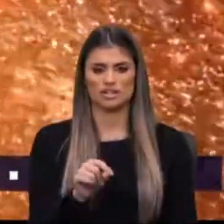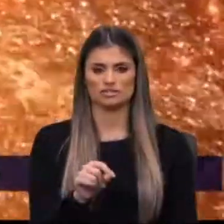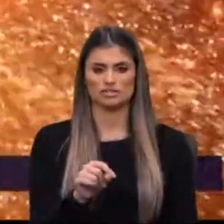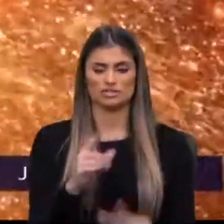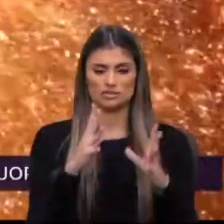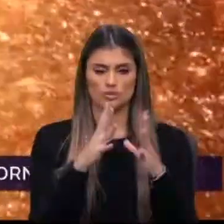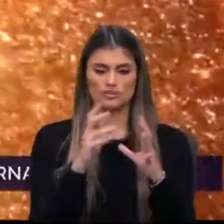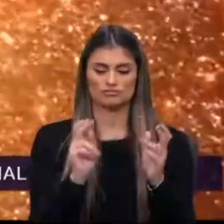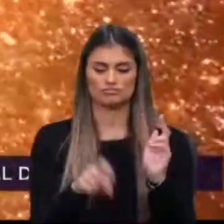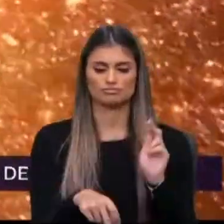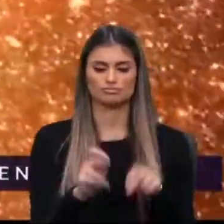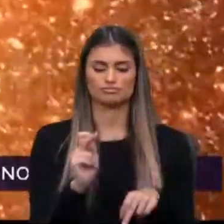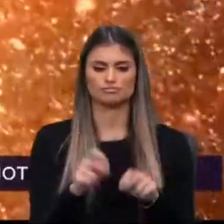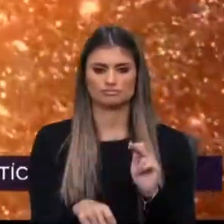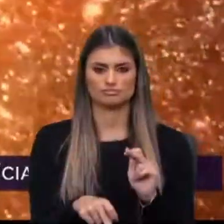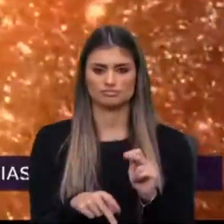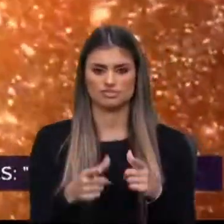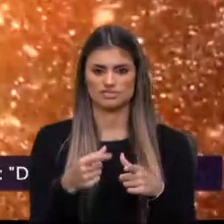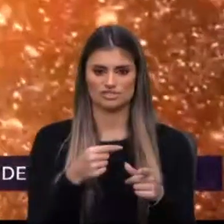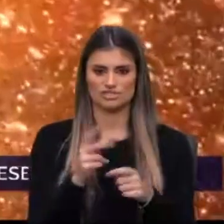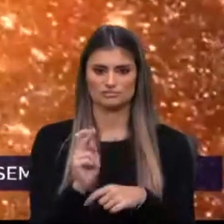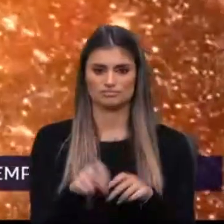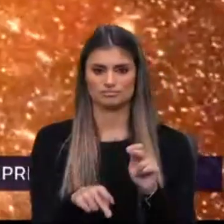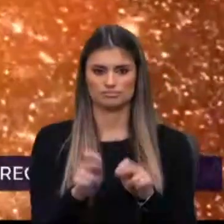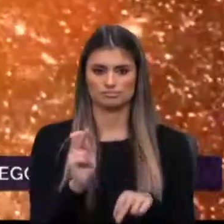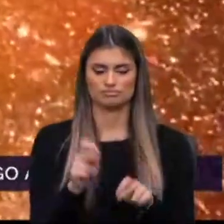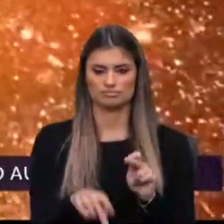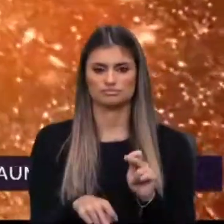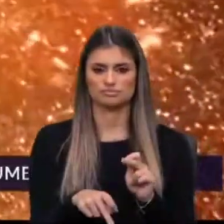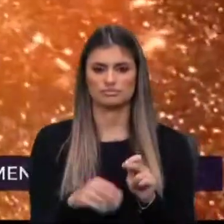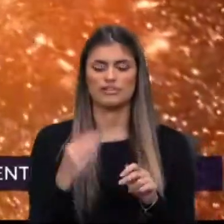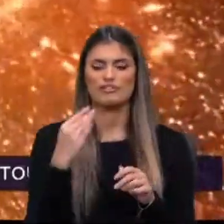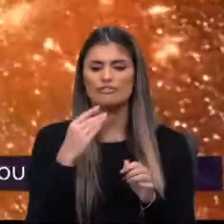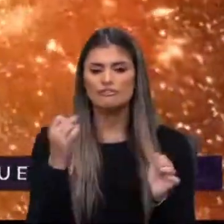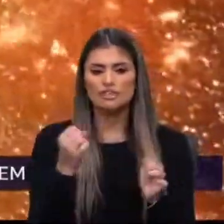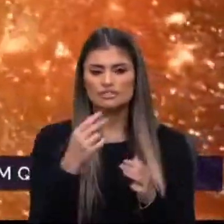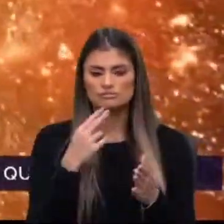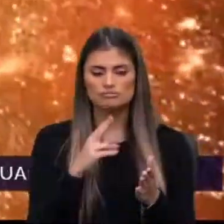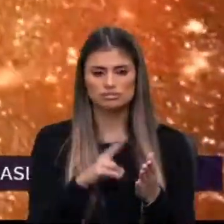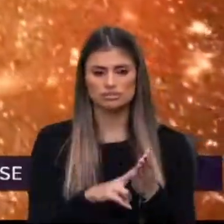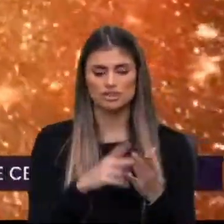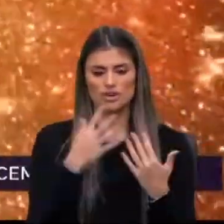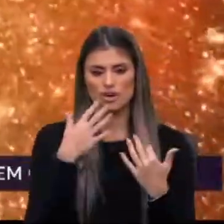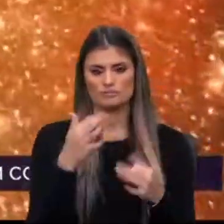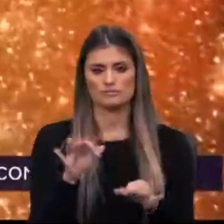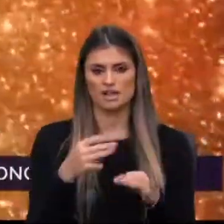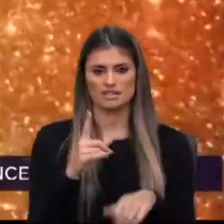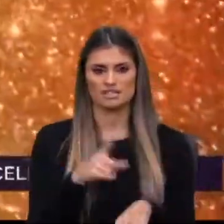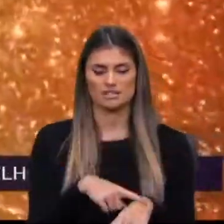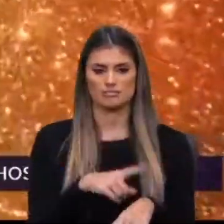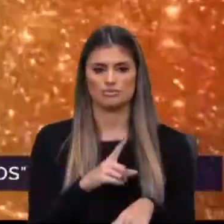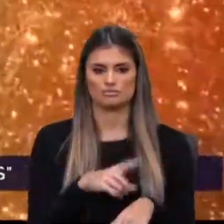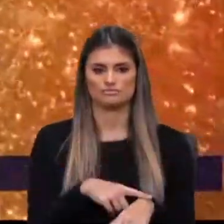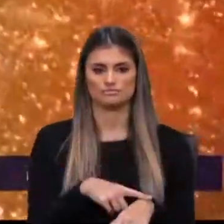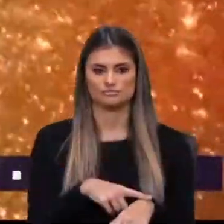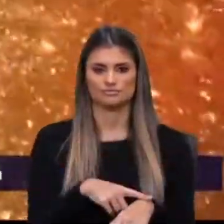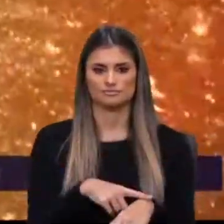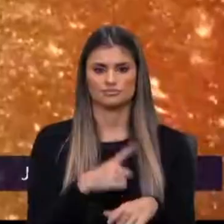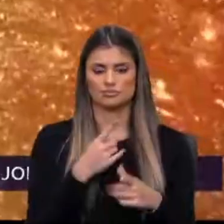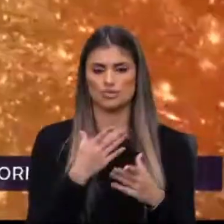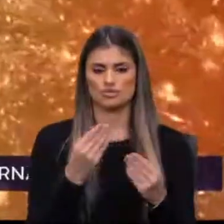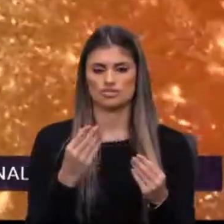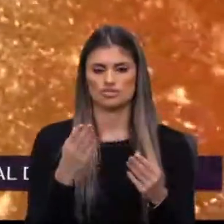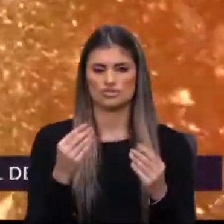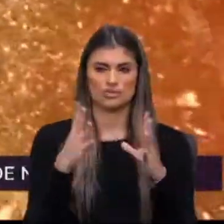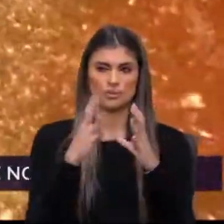nascem, aliás, as estrelas nascem em nuvens muito frias e, portanto, era normal naquele tempo haver muitas nuvens